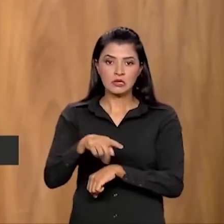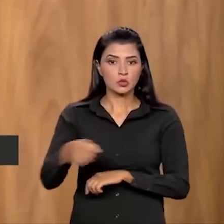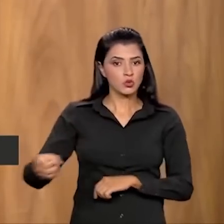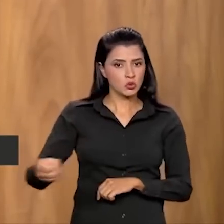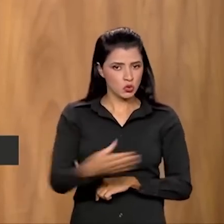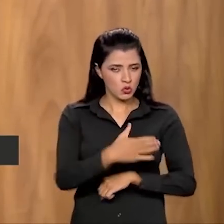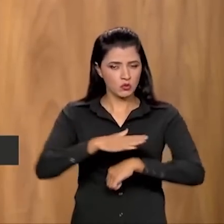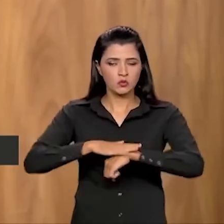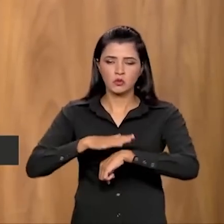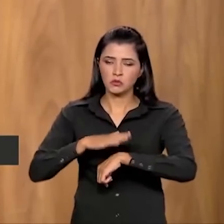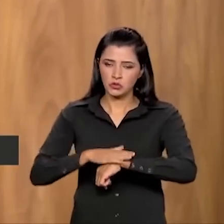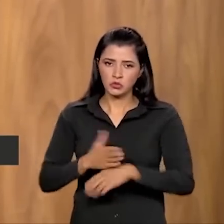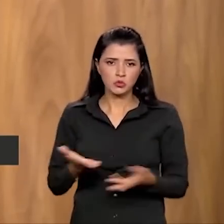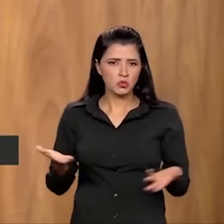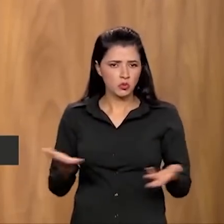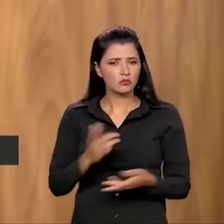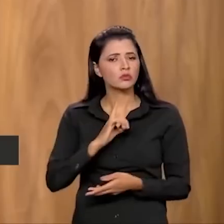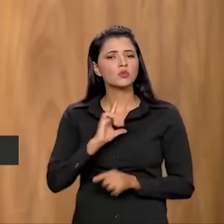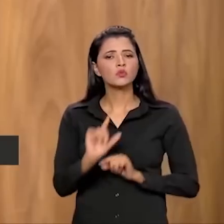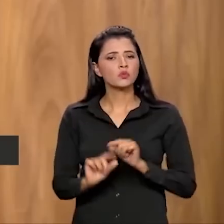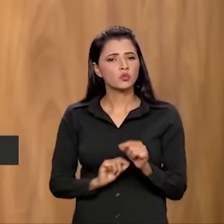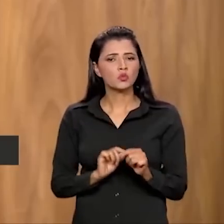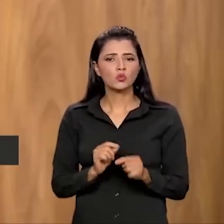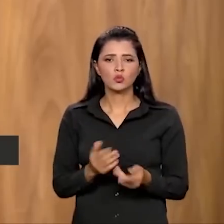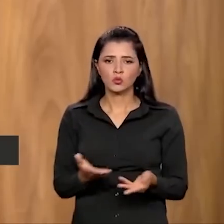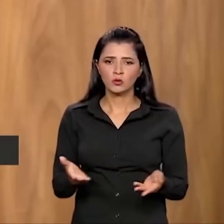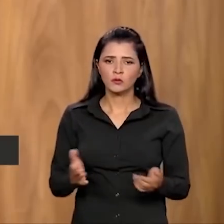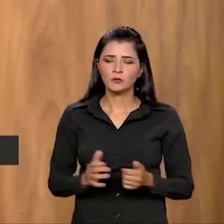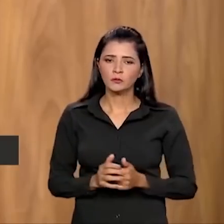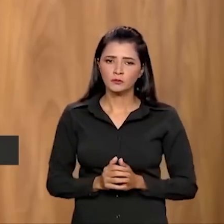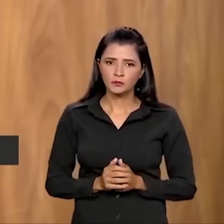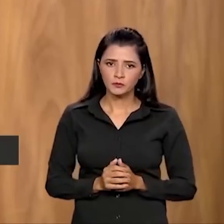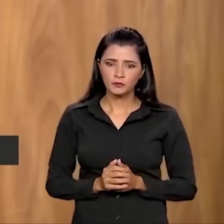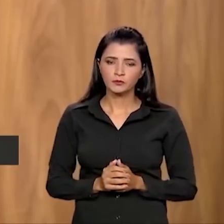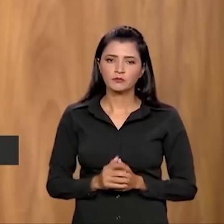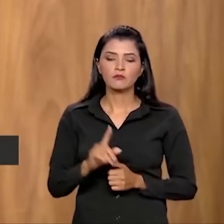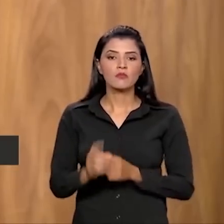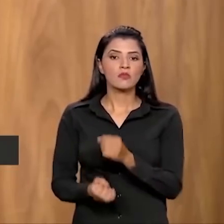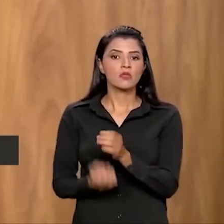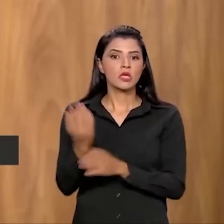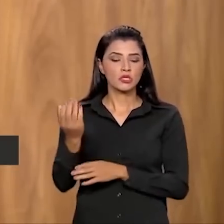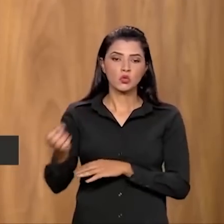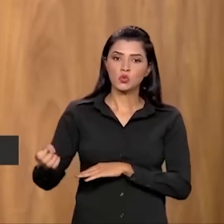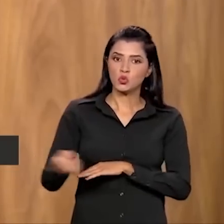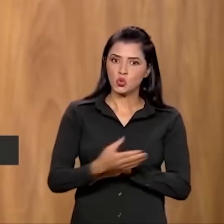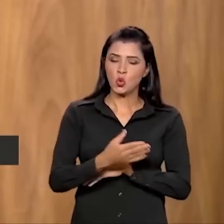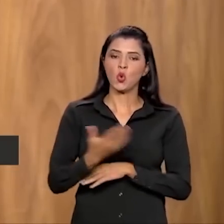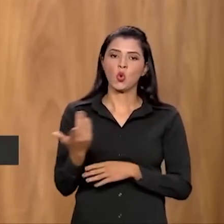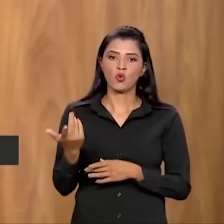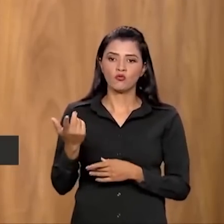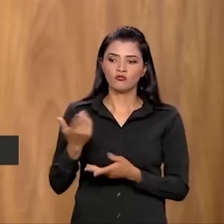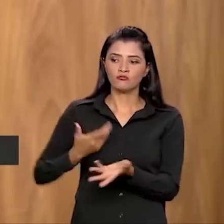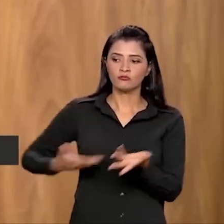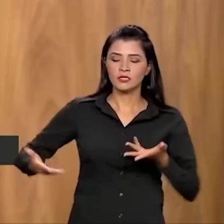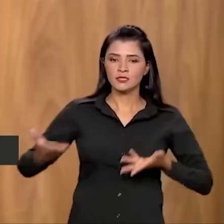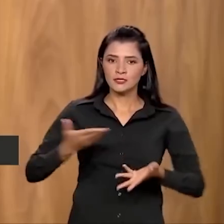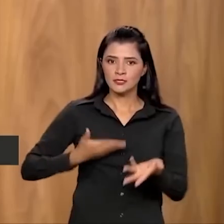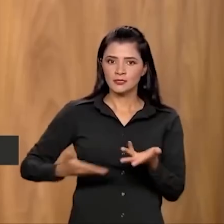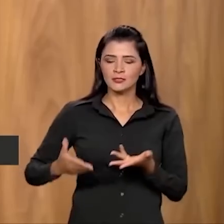nova época temos frente a nós a construção de um novo mapa de